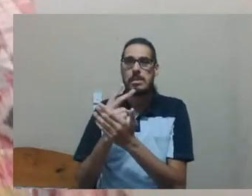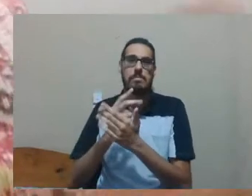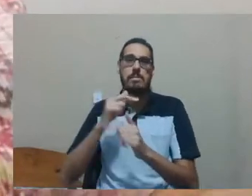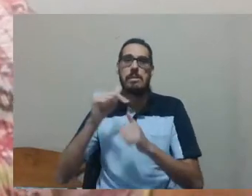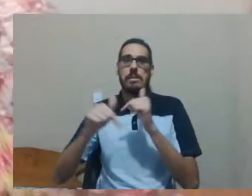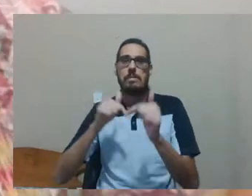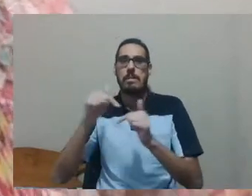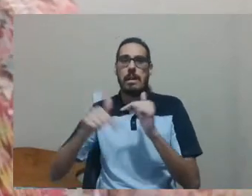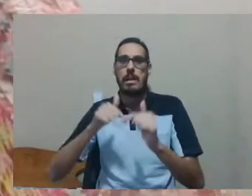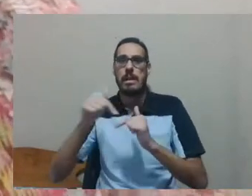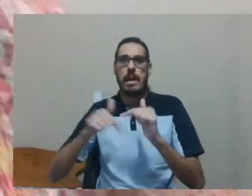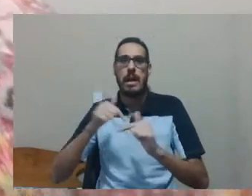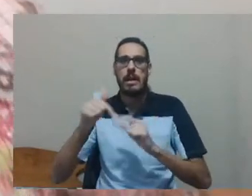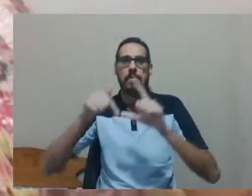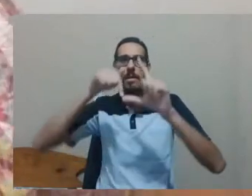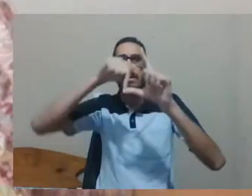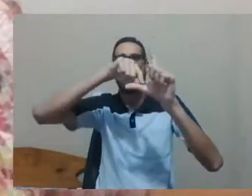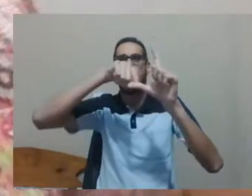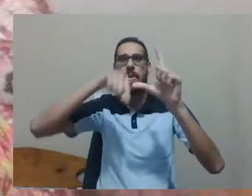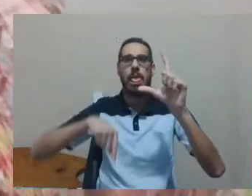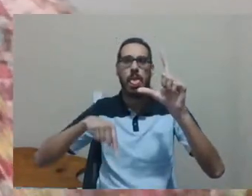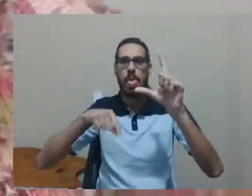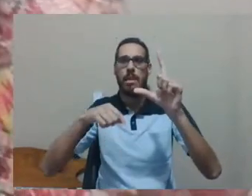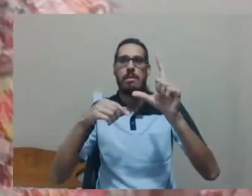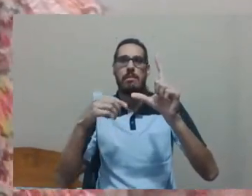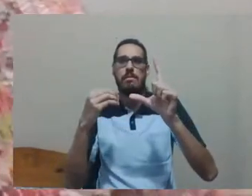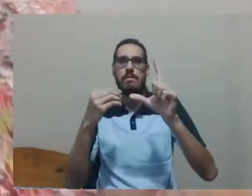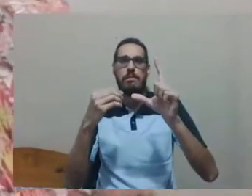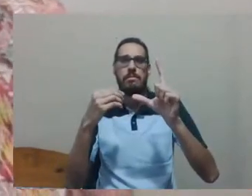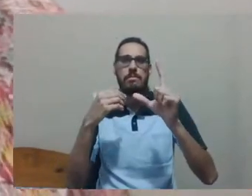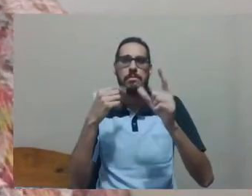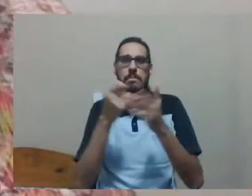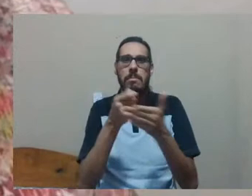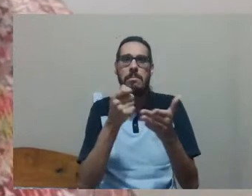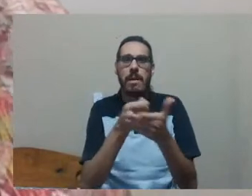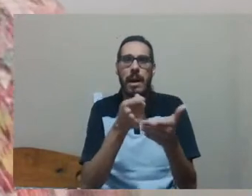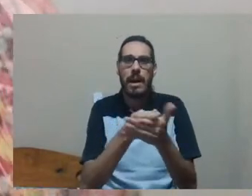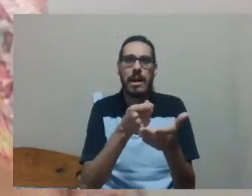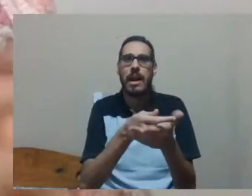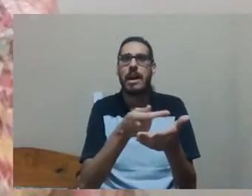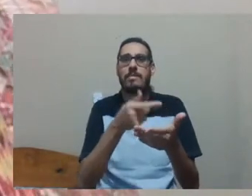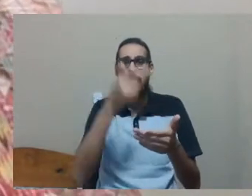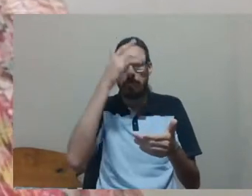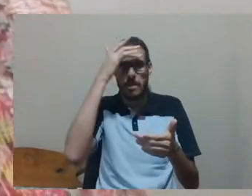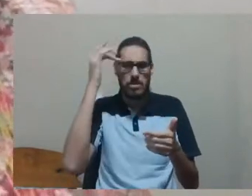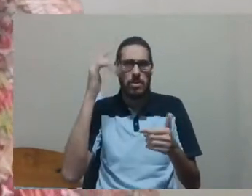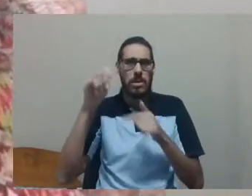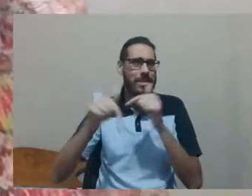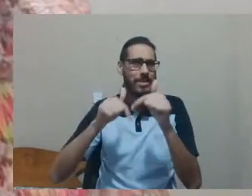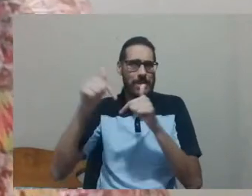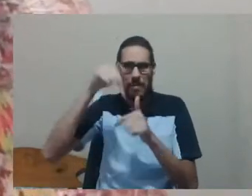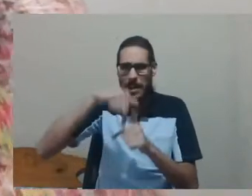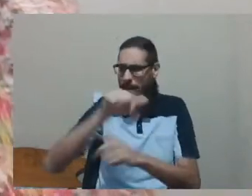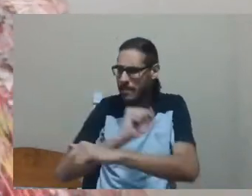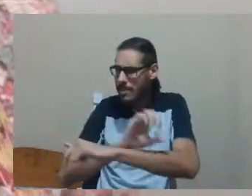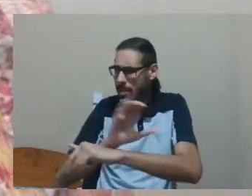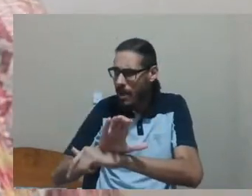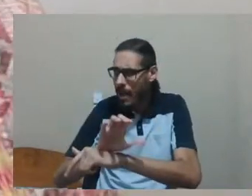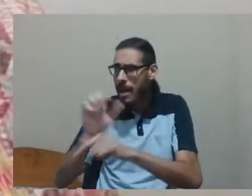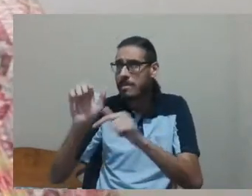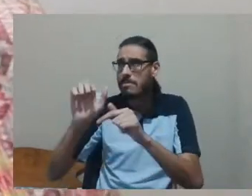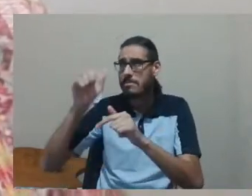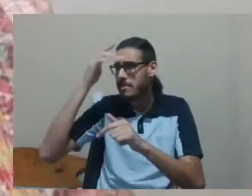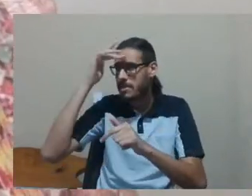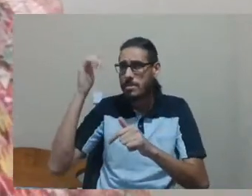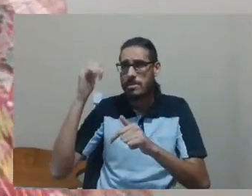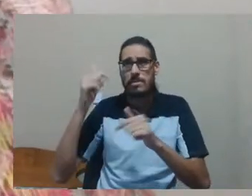negativo, pagando rádio, pagando pessoas que nem trabalhavam em São Carlos, ou seja, nós tivemos que